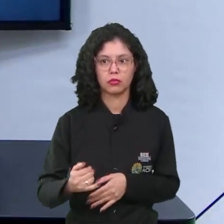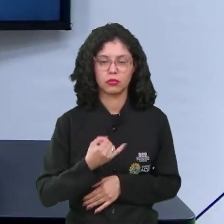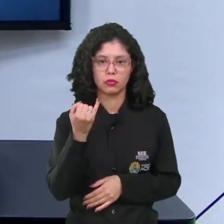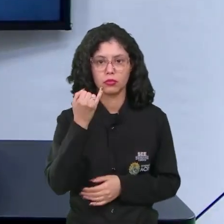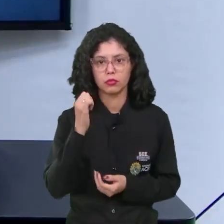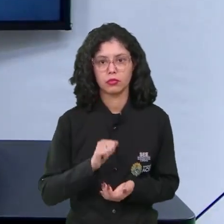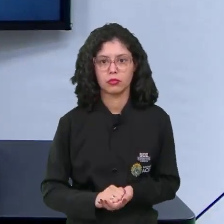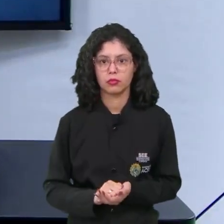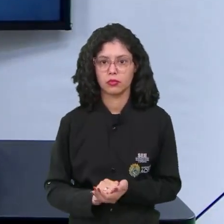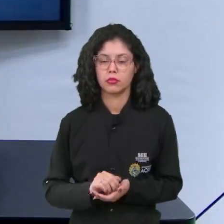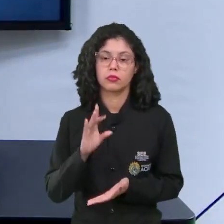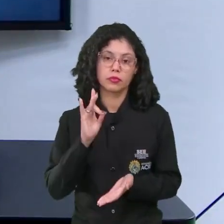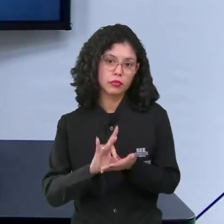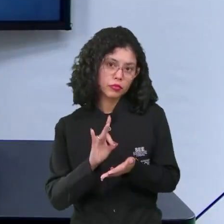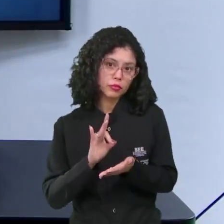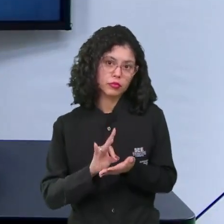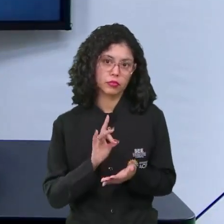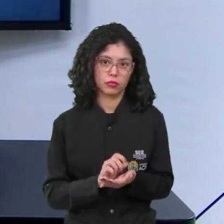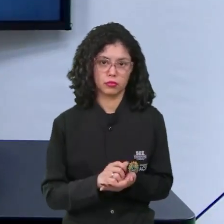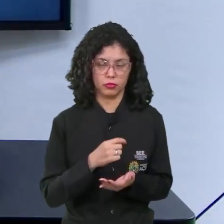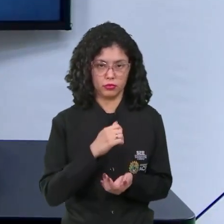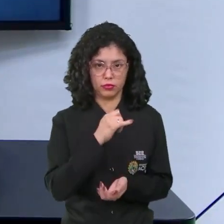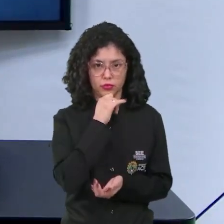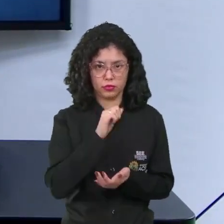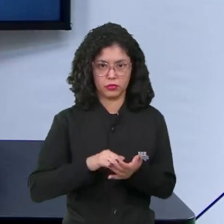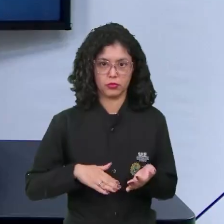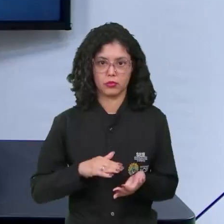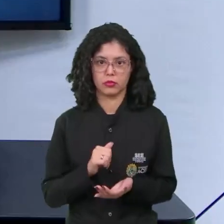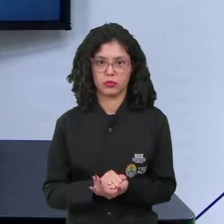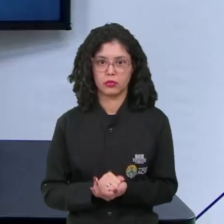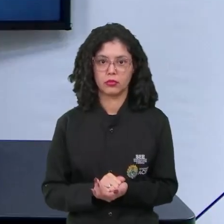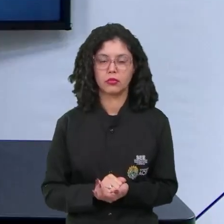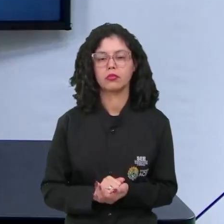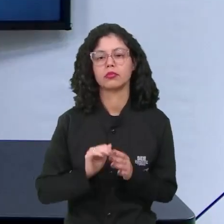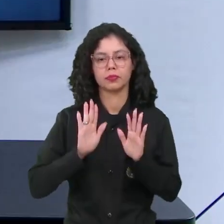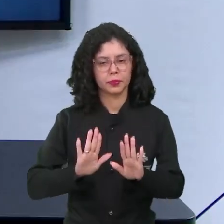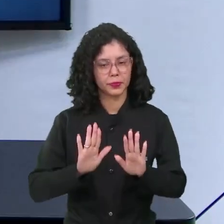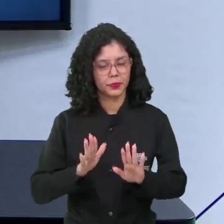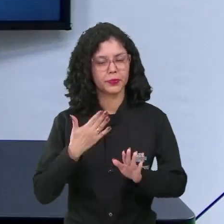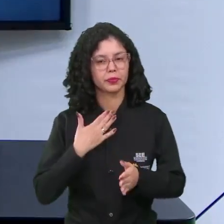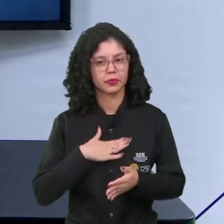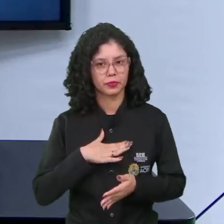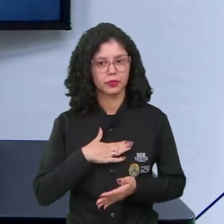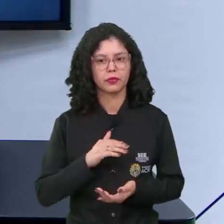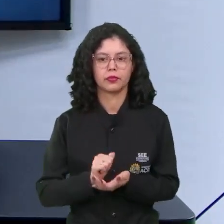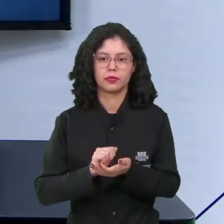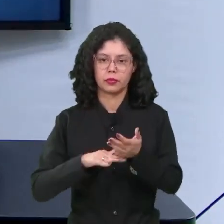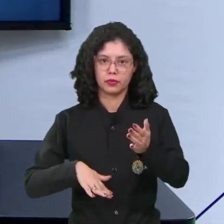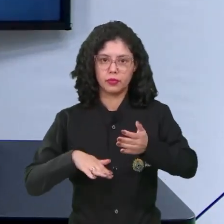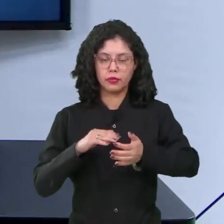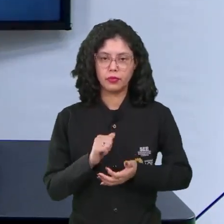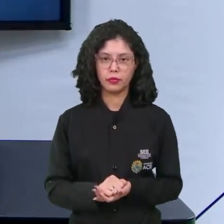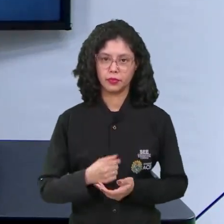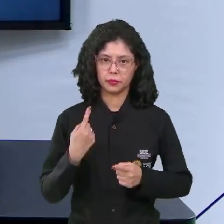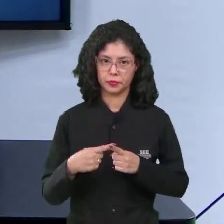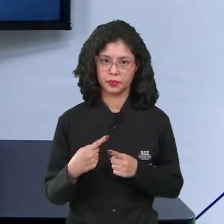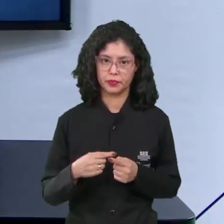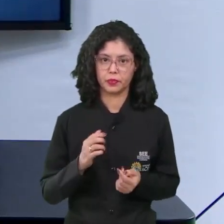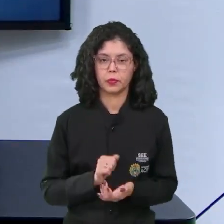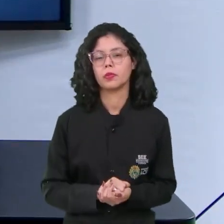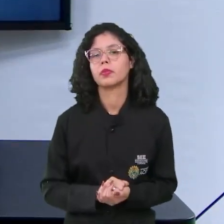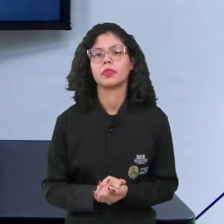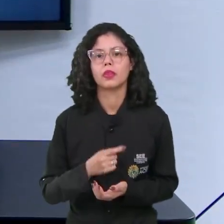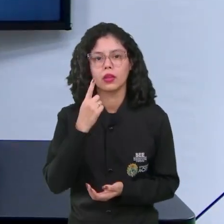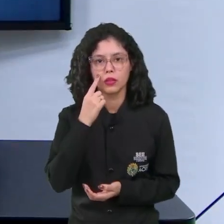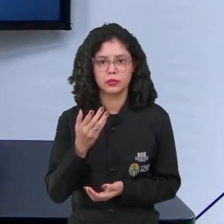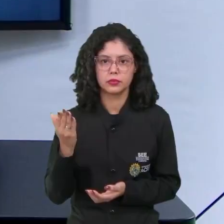importante para a gente, de fato, ir para o nosso exercício, viu? Daqui a pouco. Fica aí que a gente ainda tem uma atividade. Mas por que eu trouxe aí?